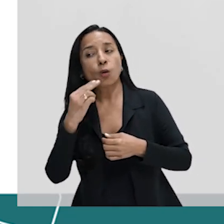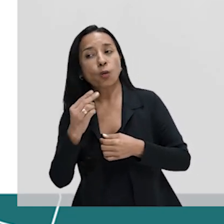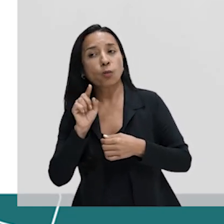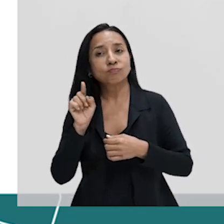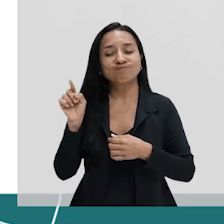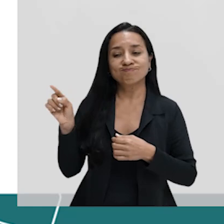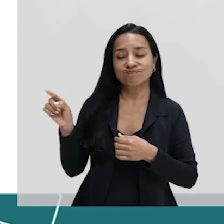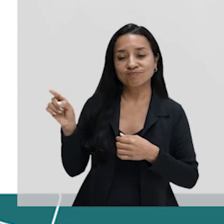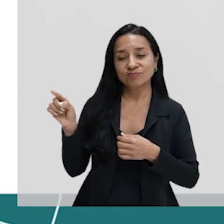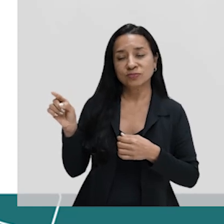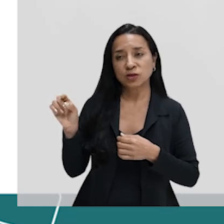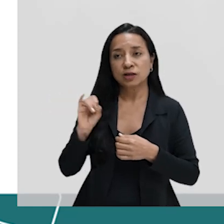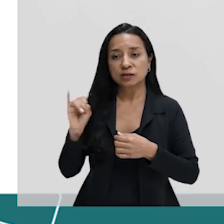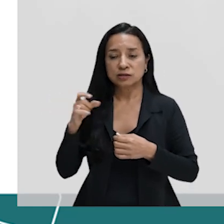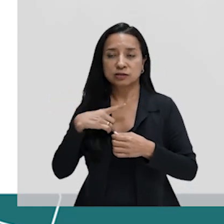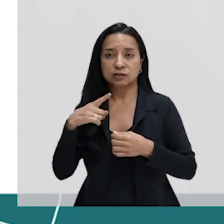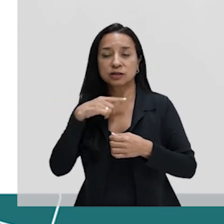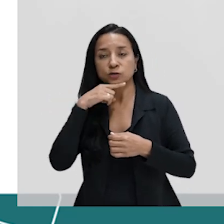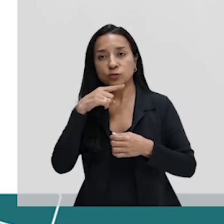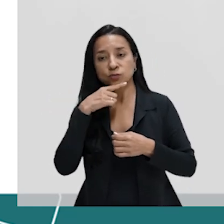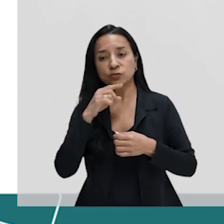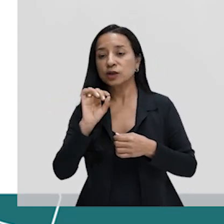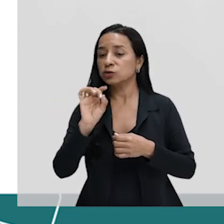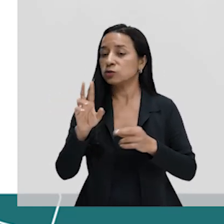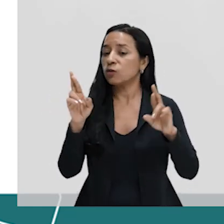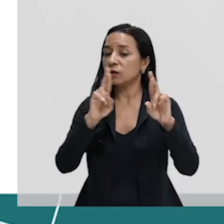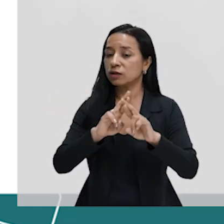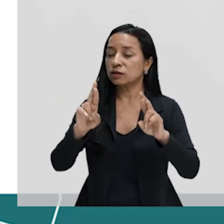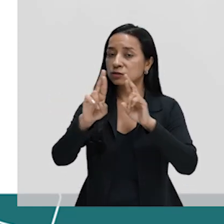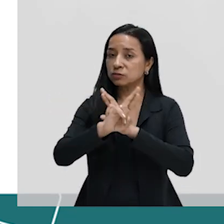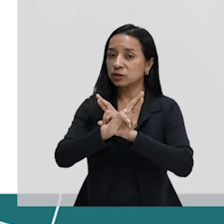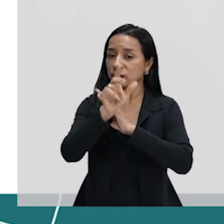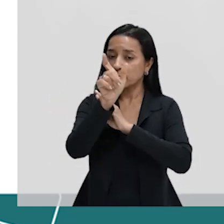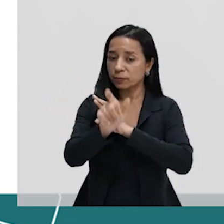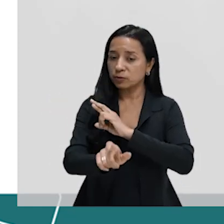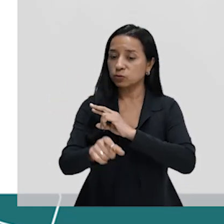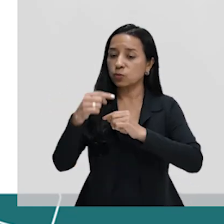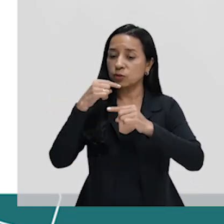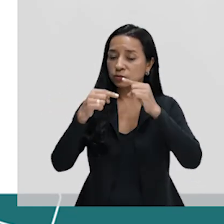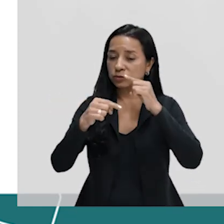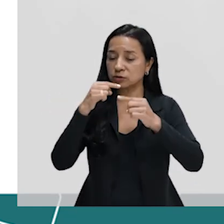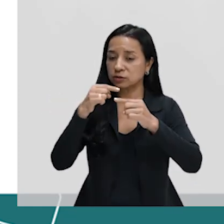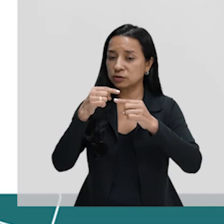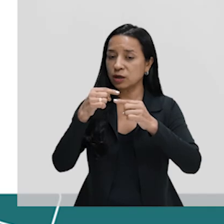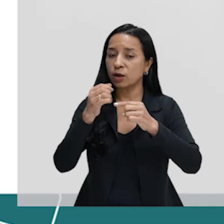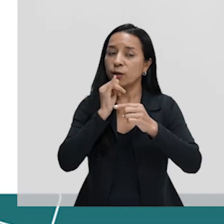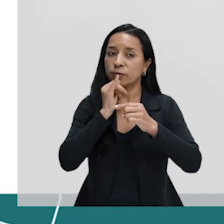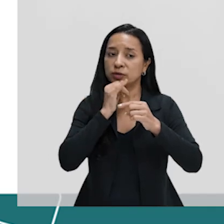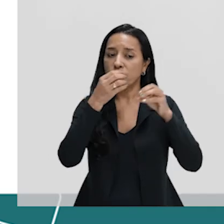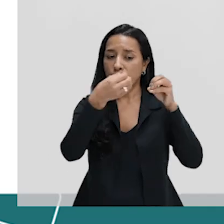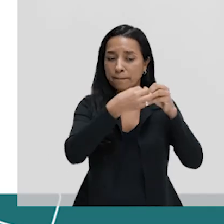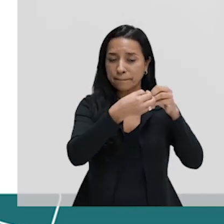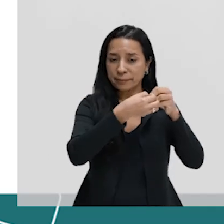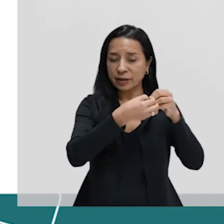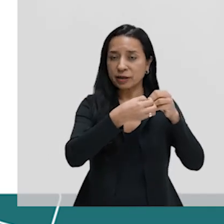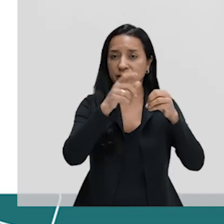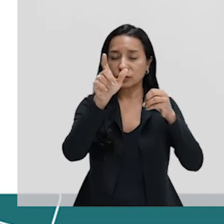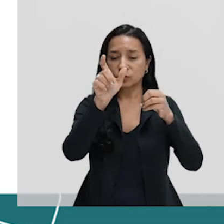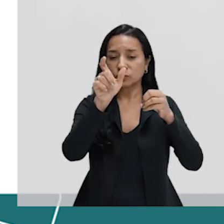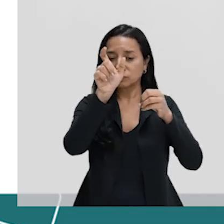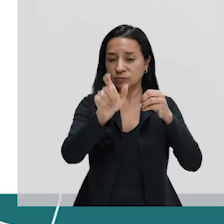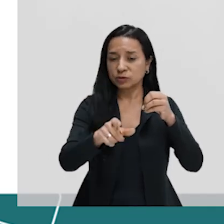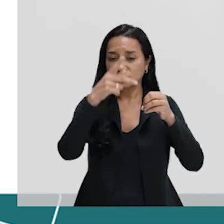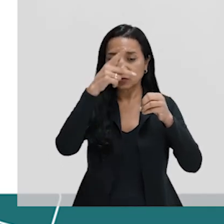por acaso surgir essa dúvida, basta vocês relacionarem aí a pessoa do discurso. Se está perto de quem fala, eu vou usar